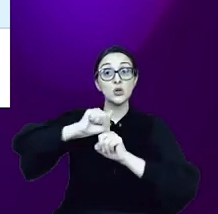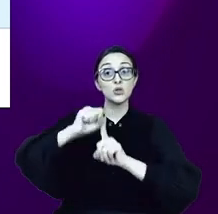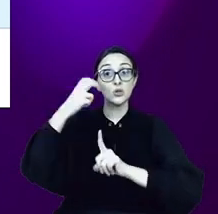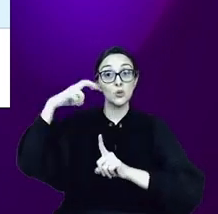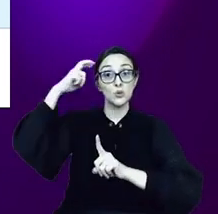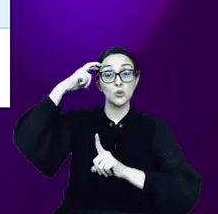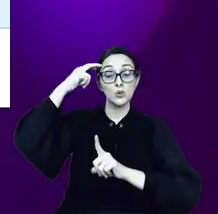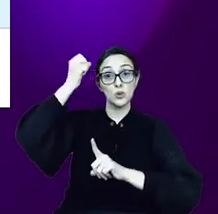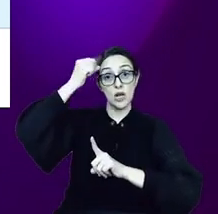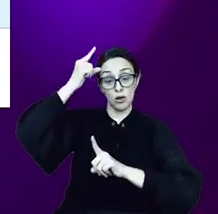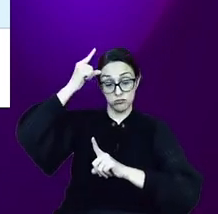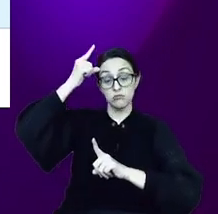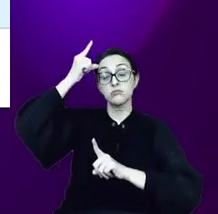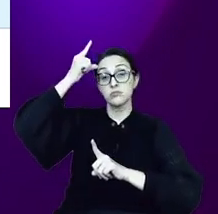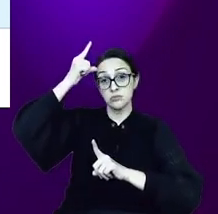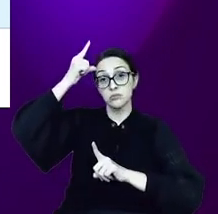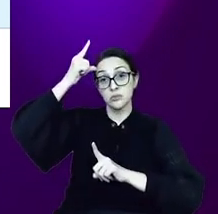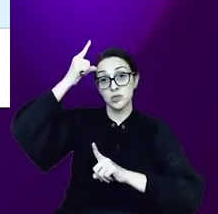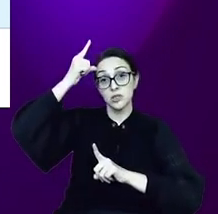com aspectos,